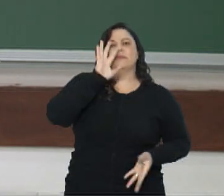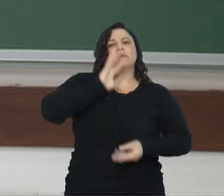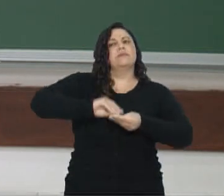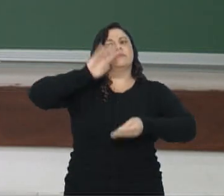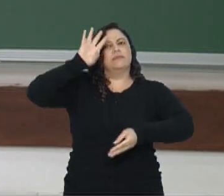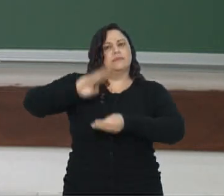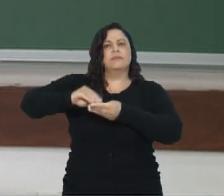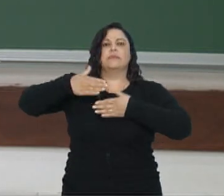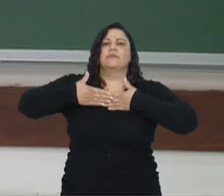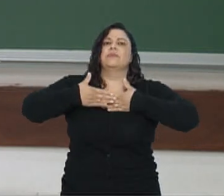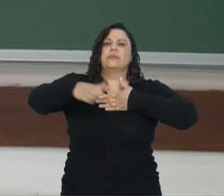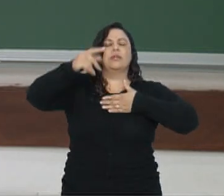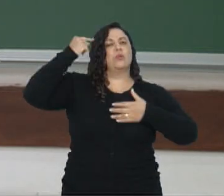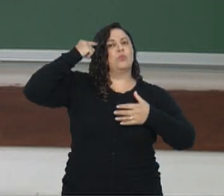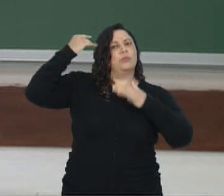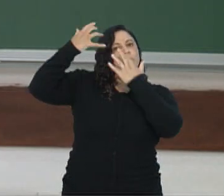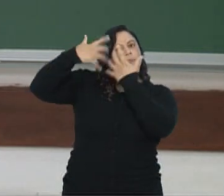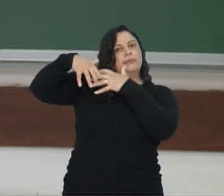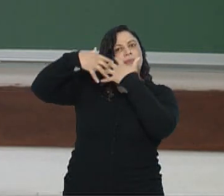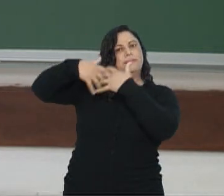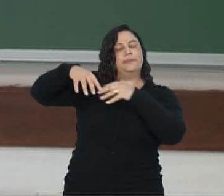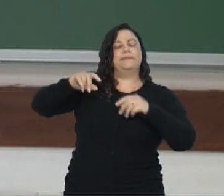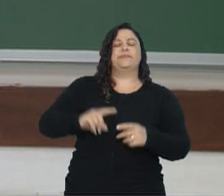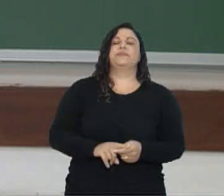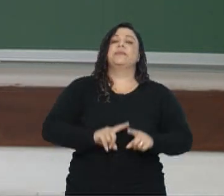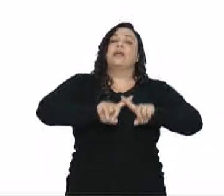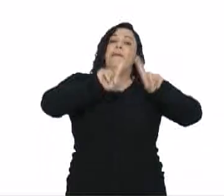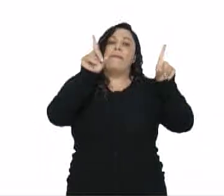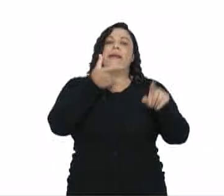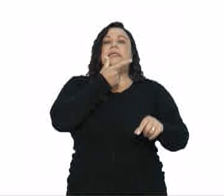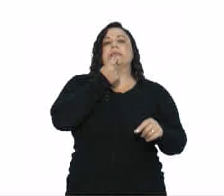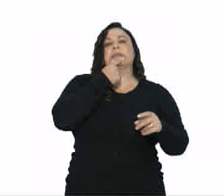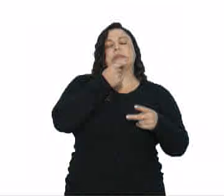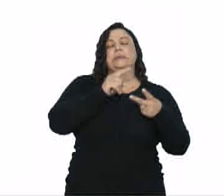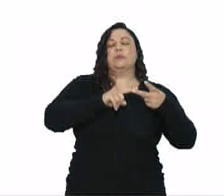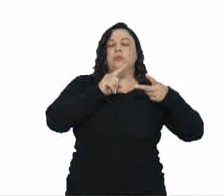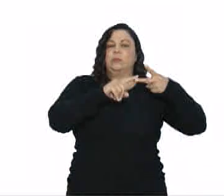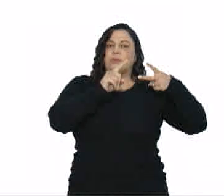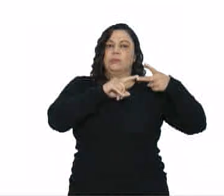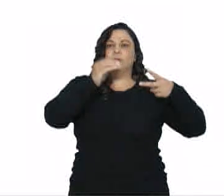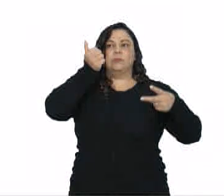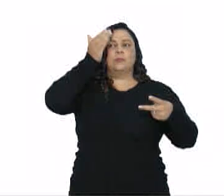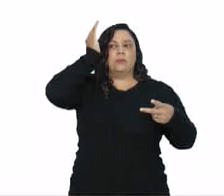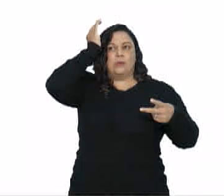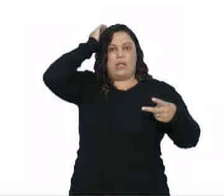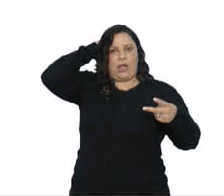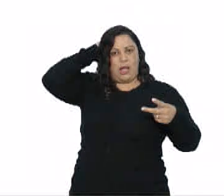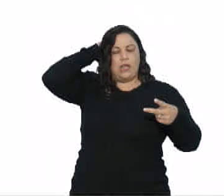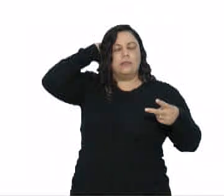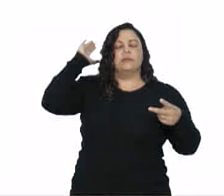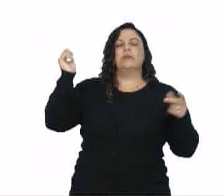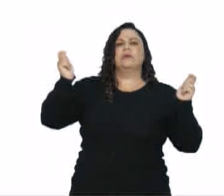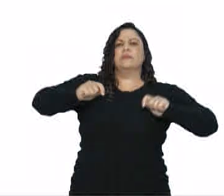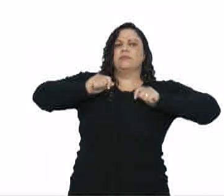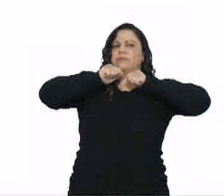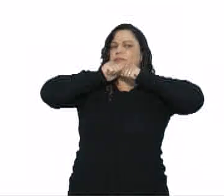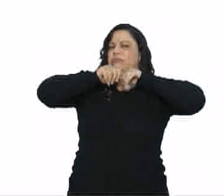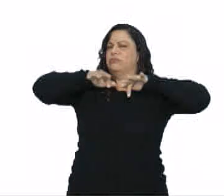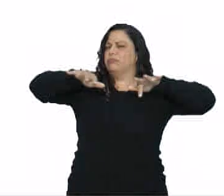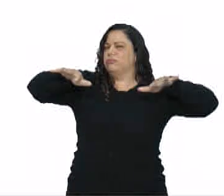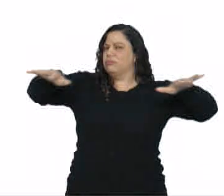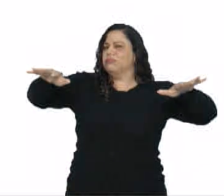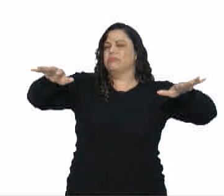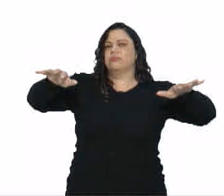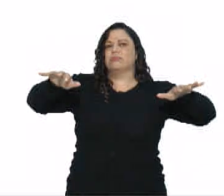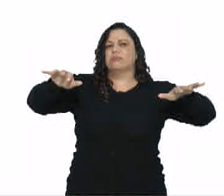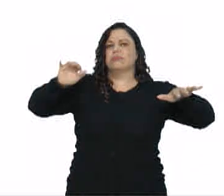por aí que vai o pensamento deles. Já o Adam Smith, ele vai defender essas ideias e vai expandir para o mercado essas ideias. O direito à